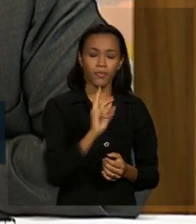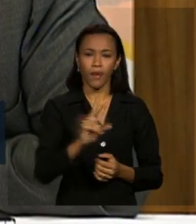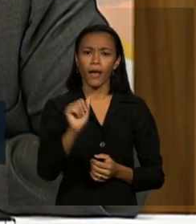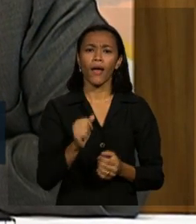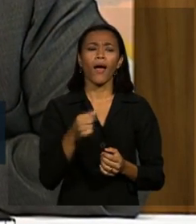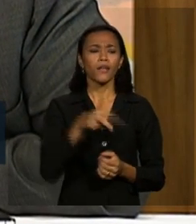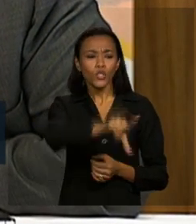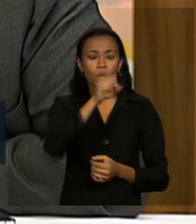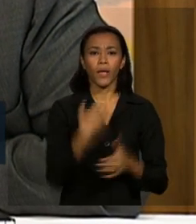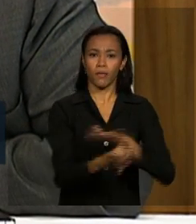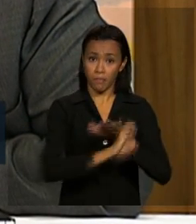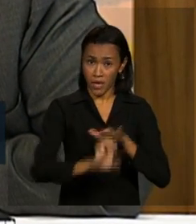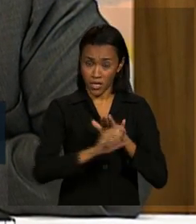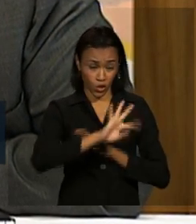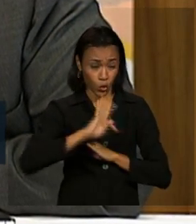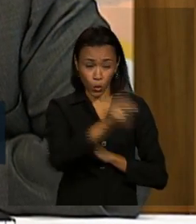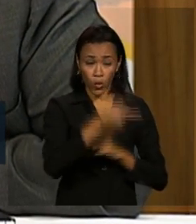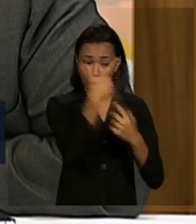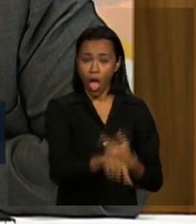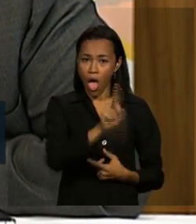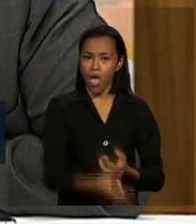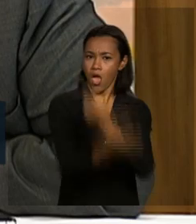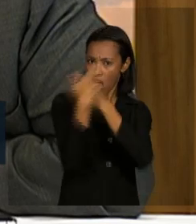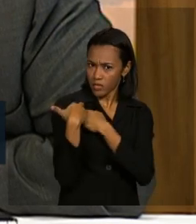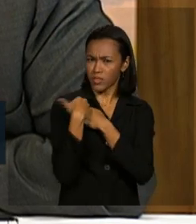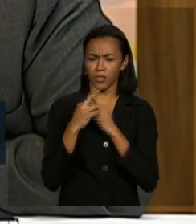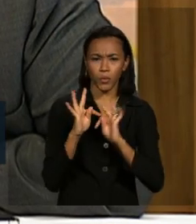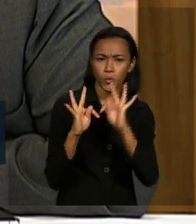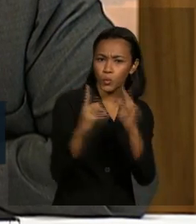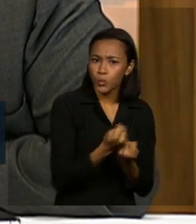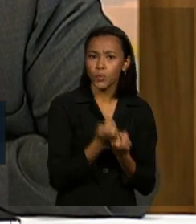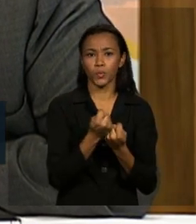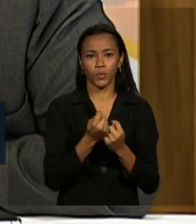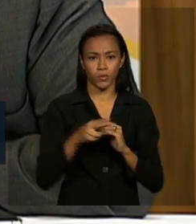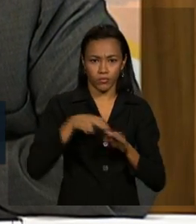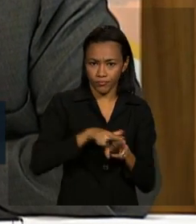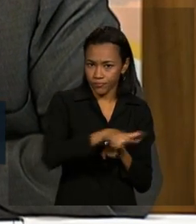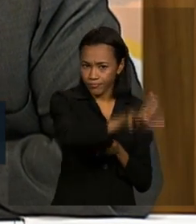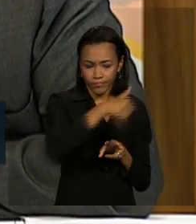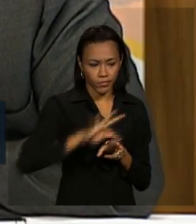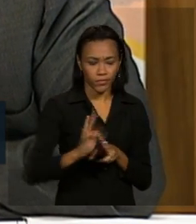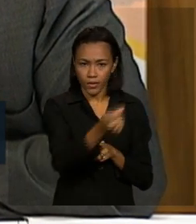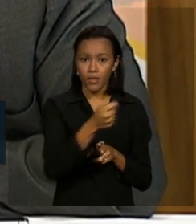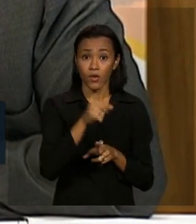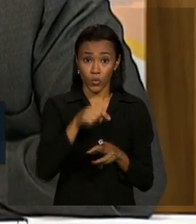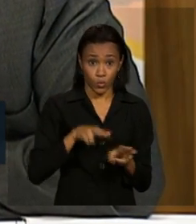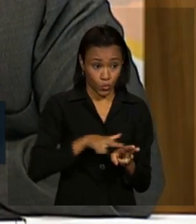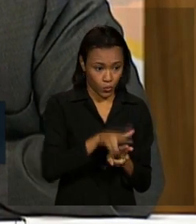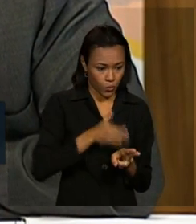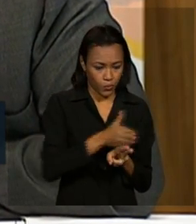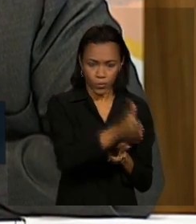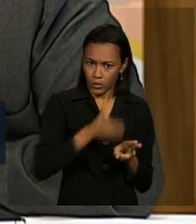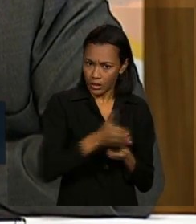empresa vai ser responsável por todo o investimento operacional que tirando a via mas a os trilhos onde vão